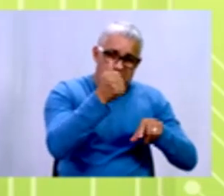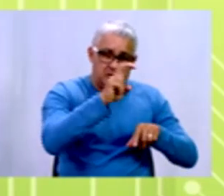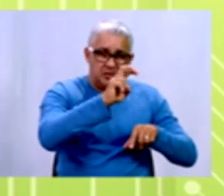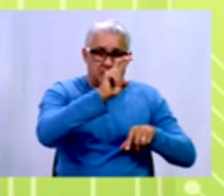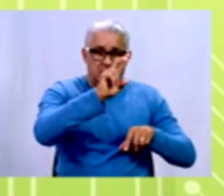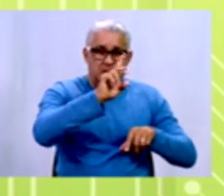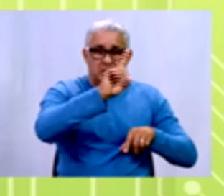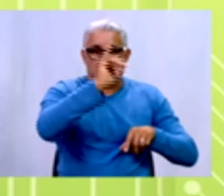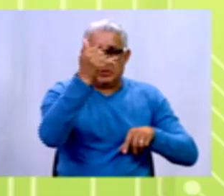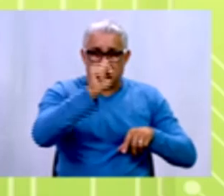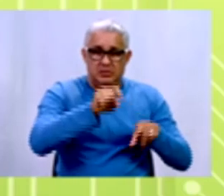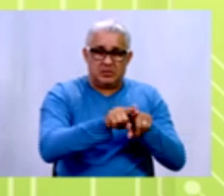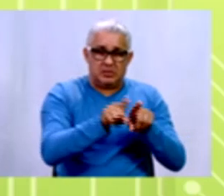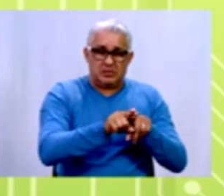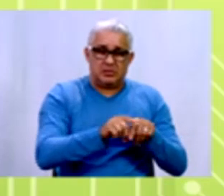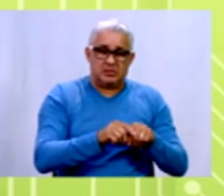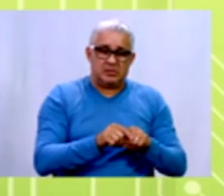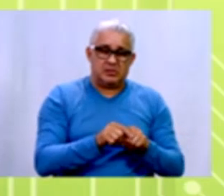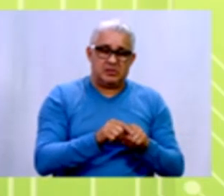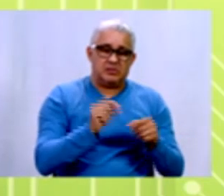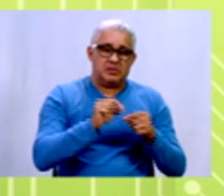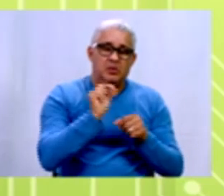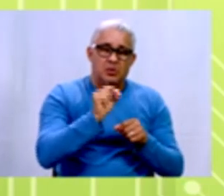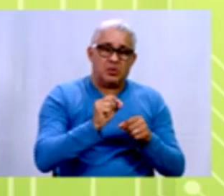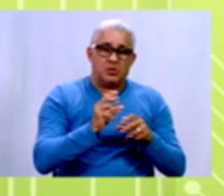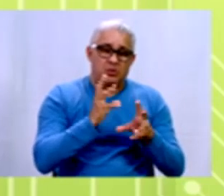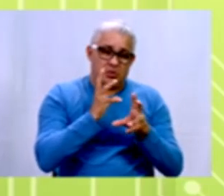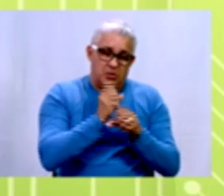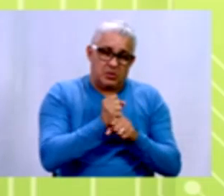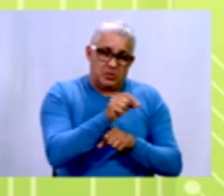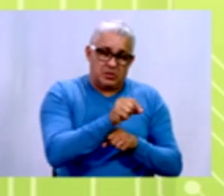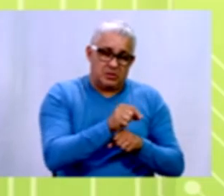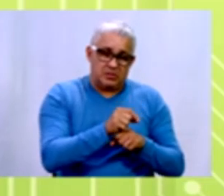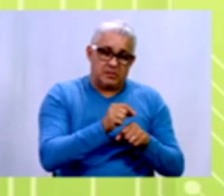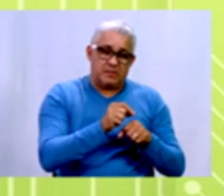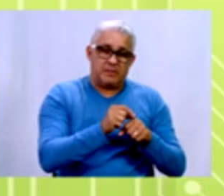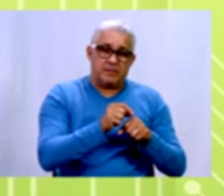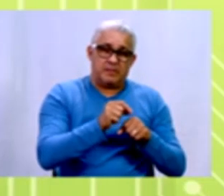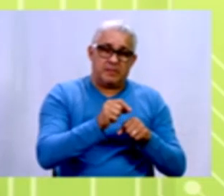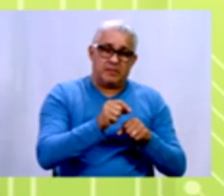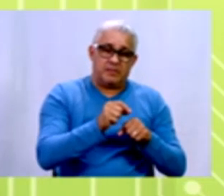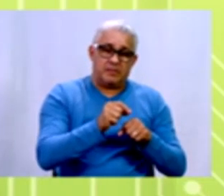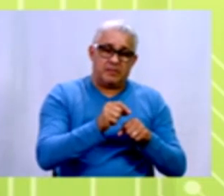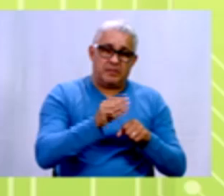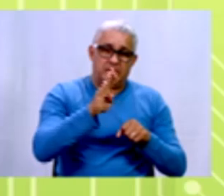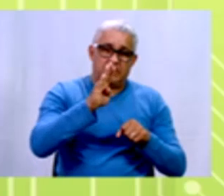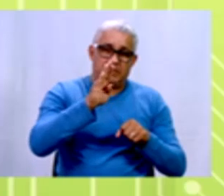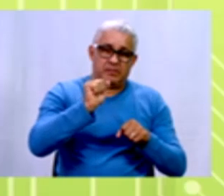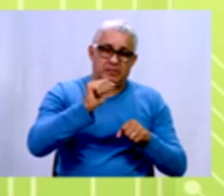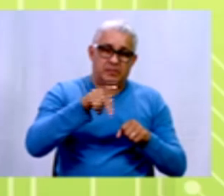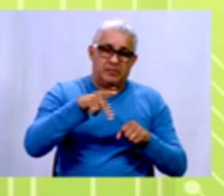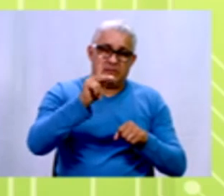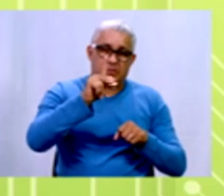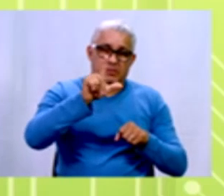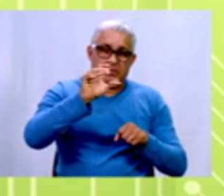e aí é feita vamos dizer assim, se traz do Product Backlog para o Sprint Backlog